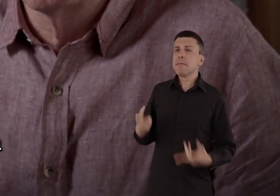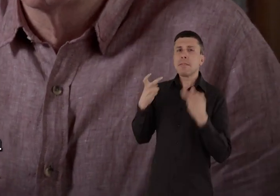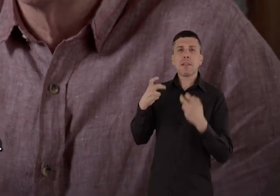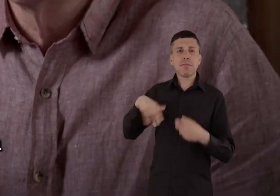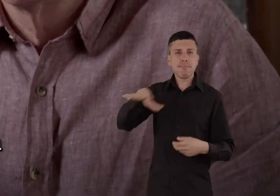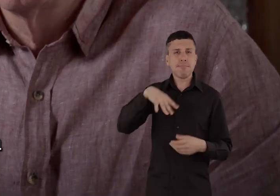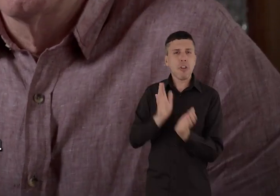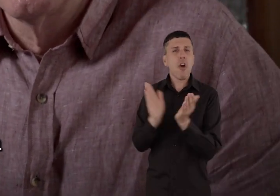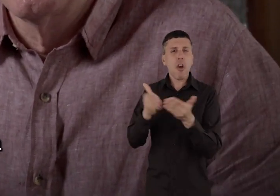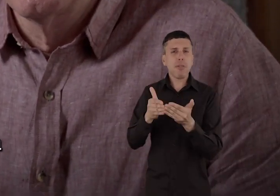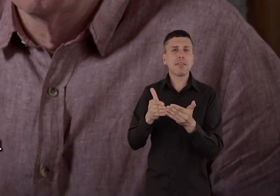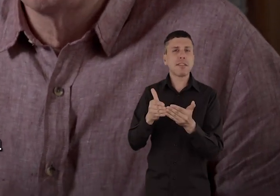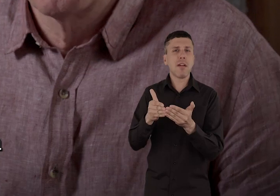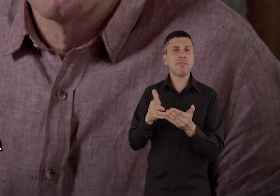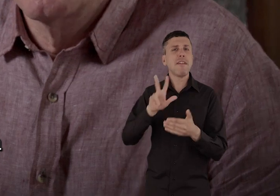que a comissão ia